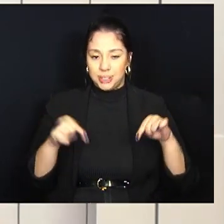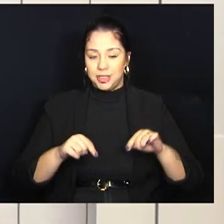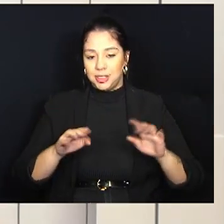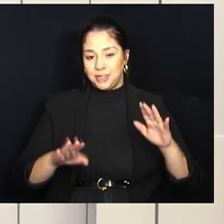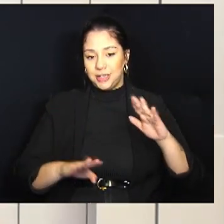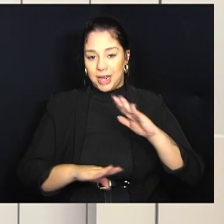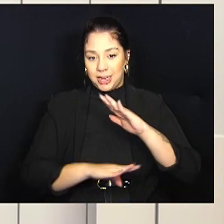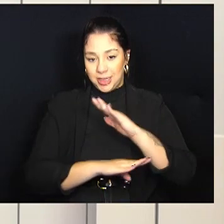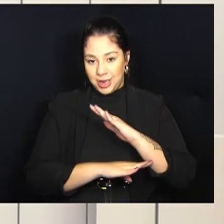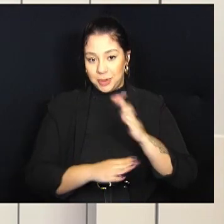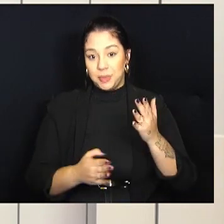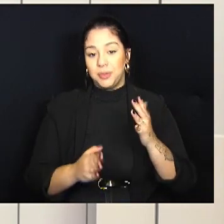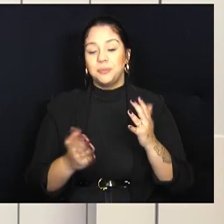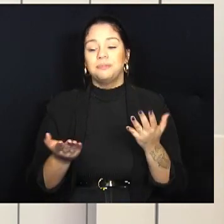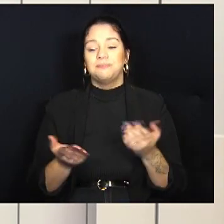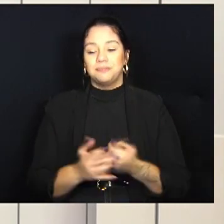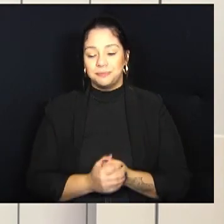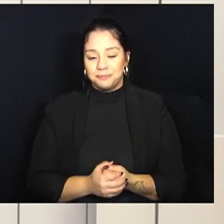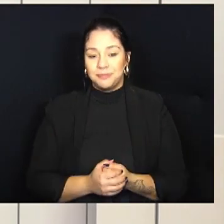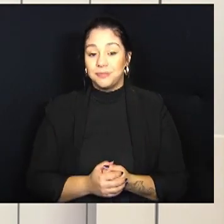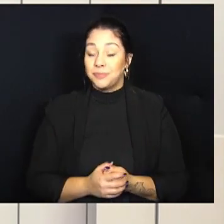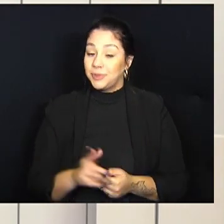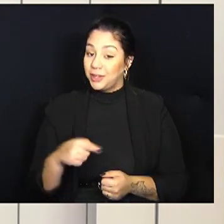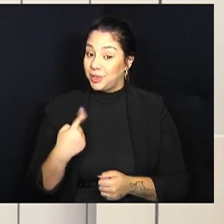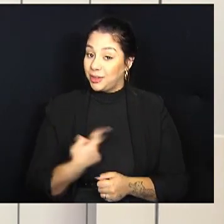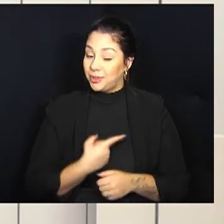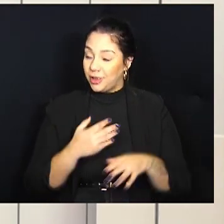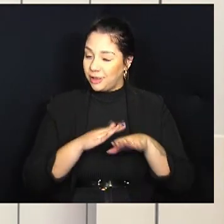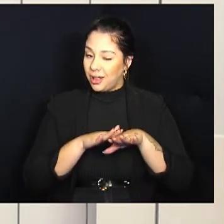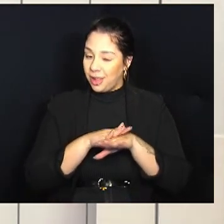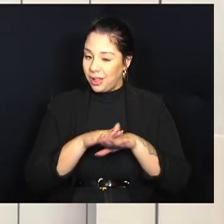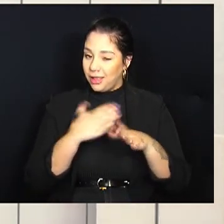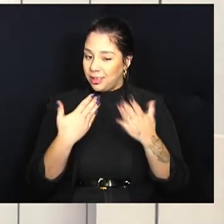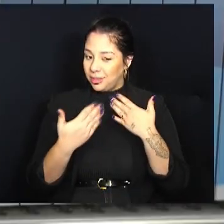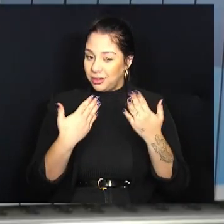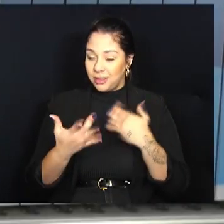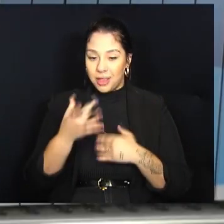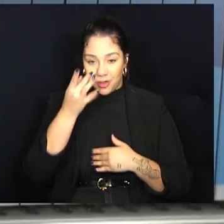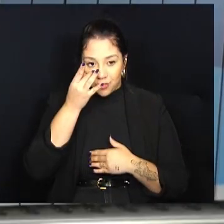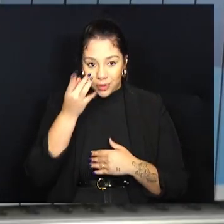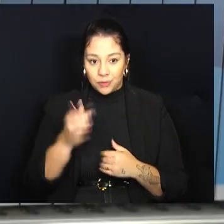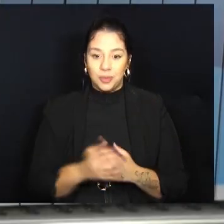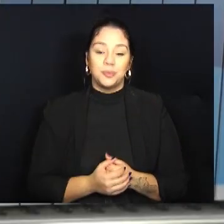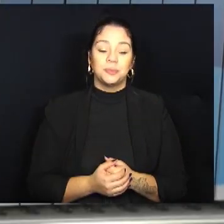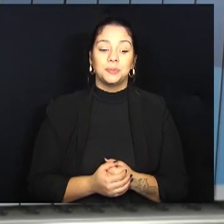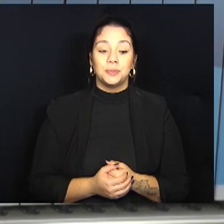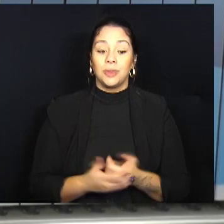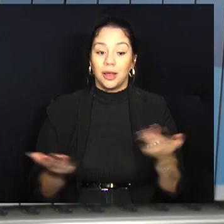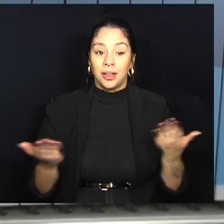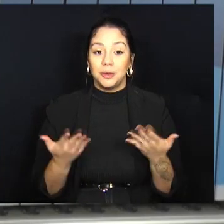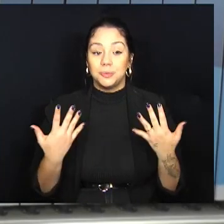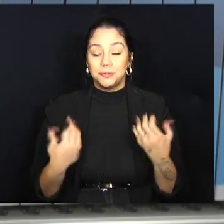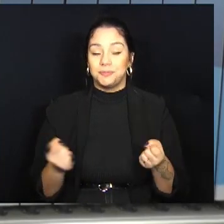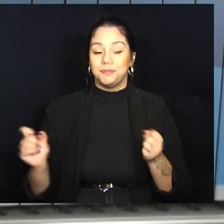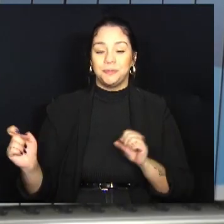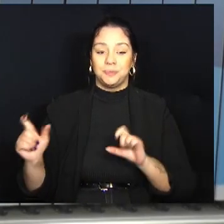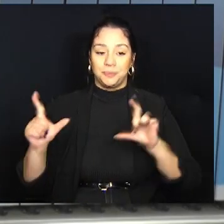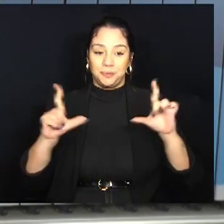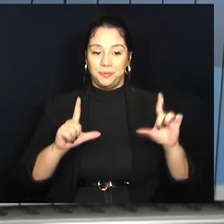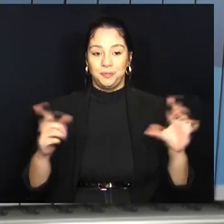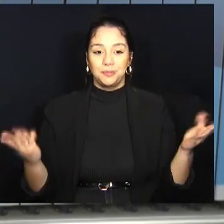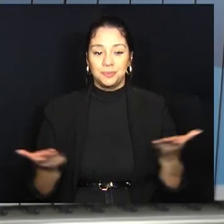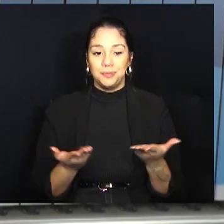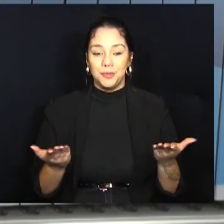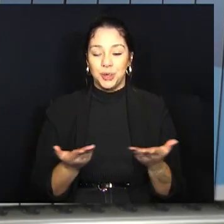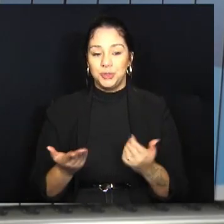assistir aqui na nossa revista eletrônica, que a gente conversa ao vivo. Confira a partir de agora os